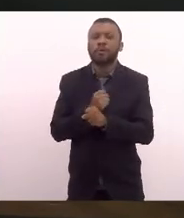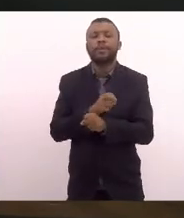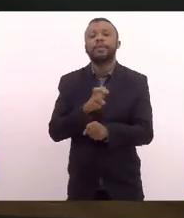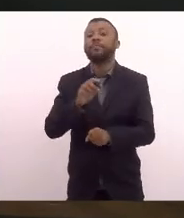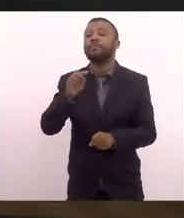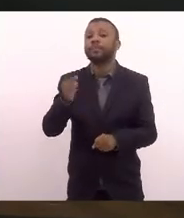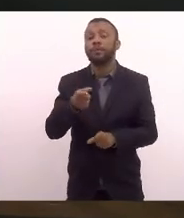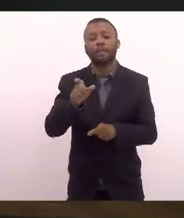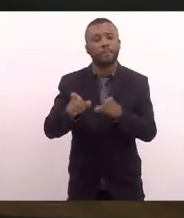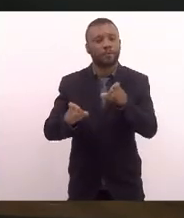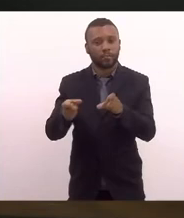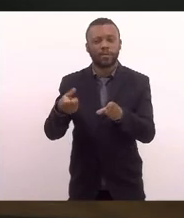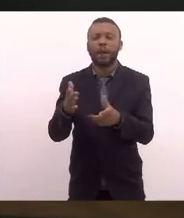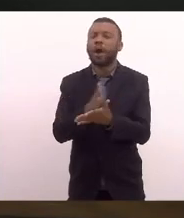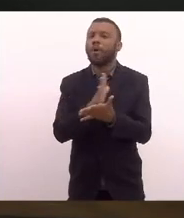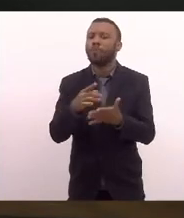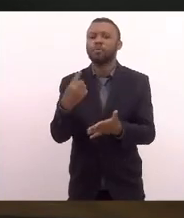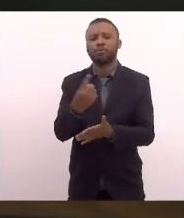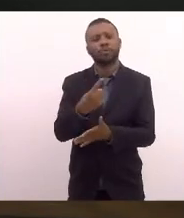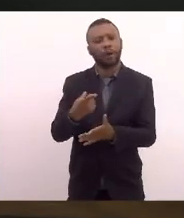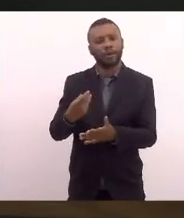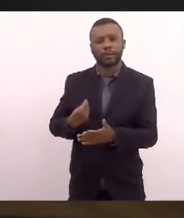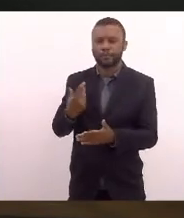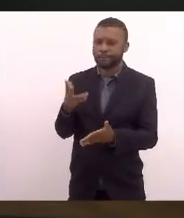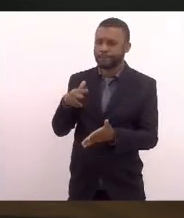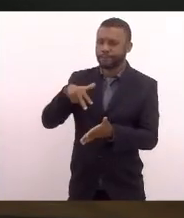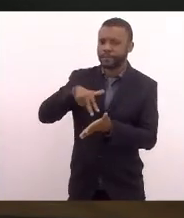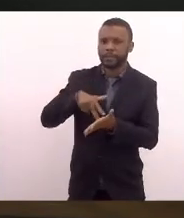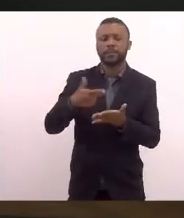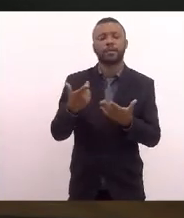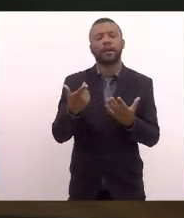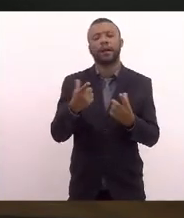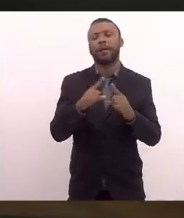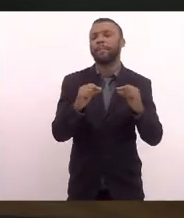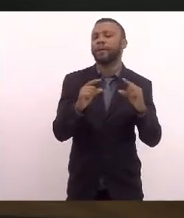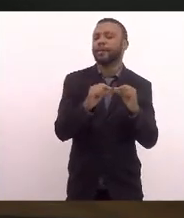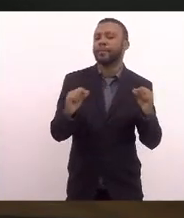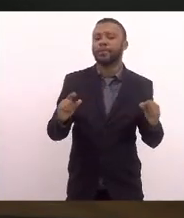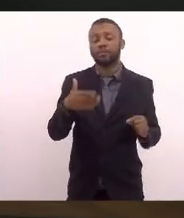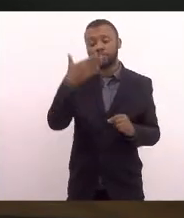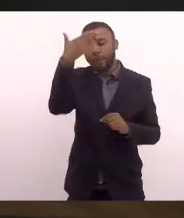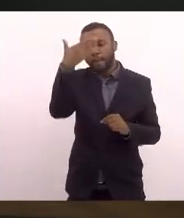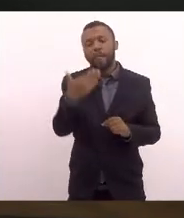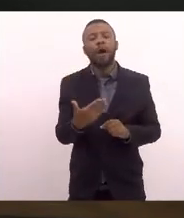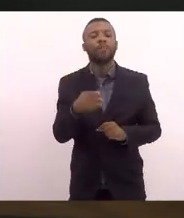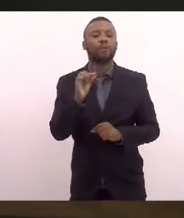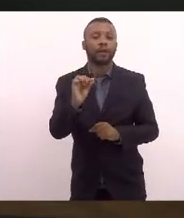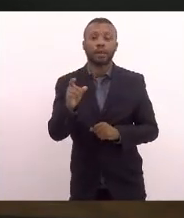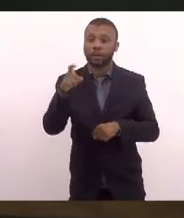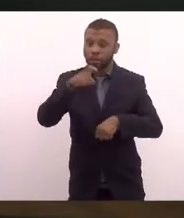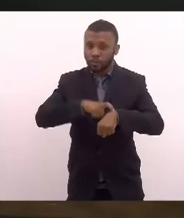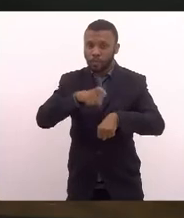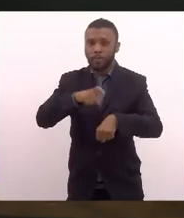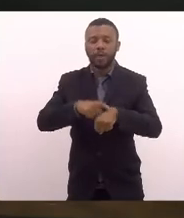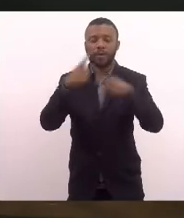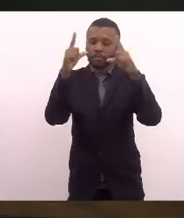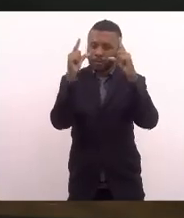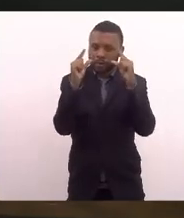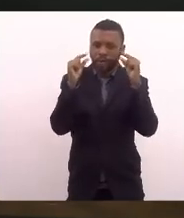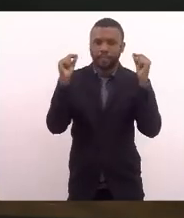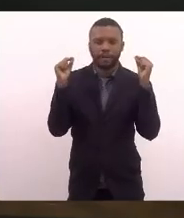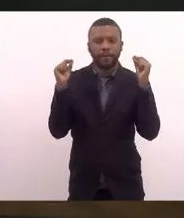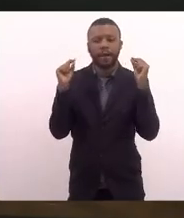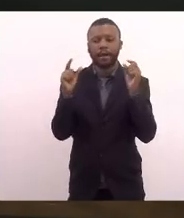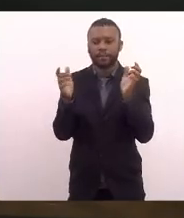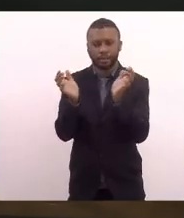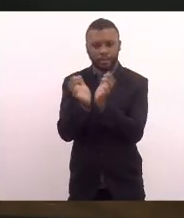alguns de nós estávamos lá, né? Isso significa que, quando a enfermagem